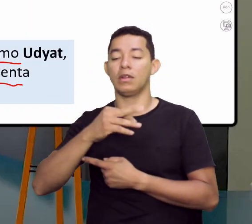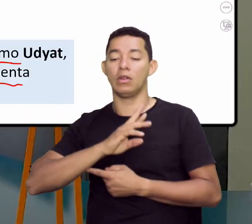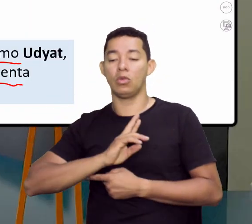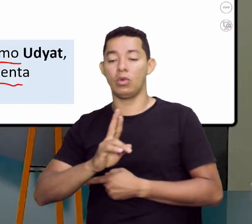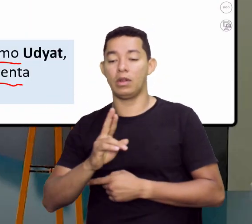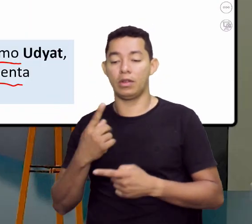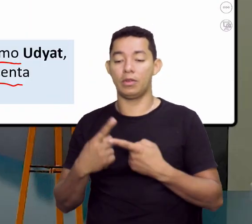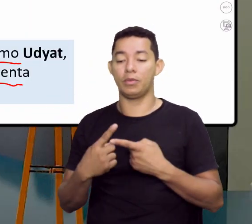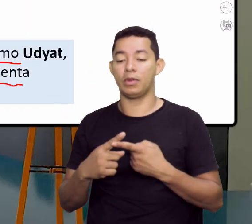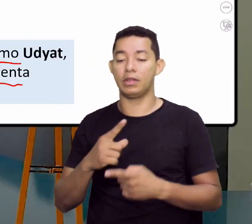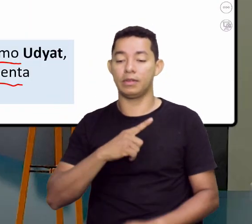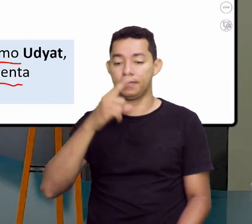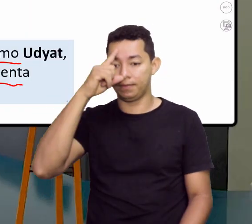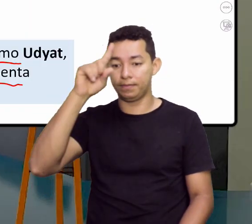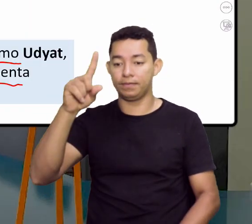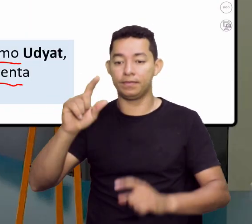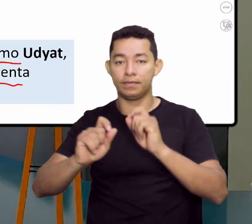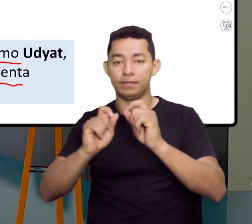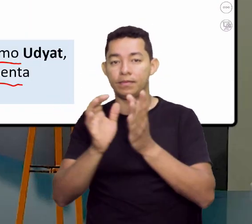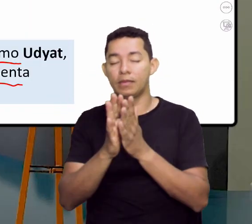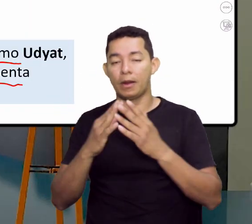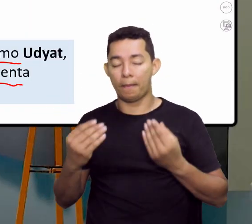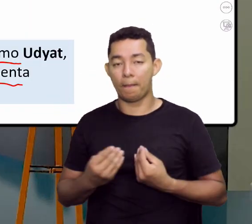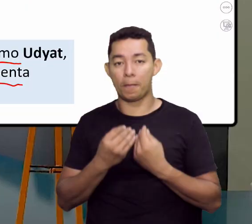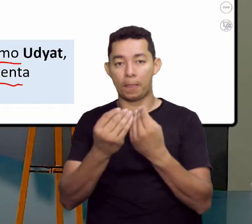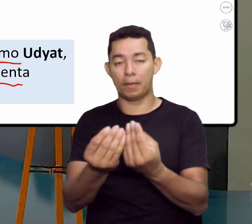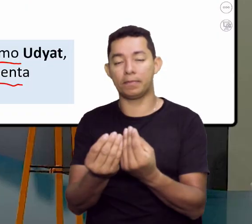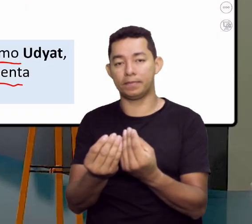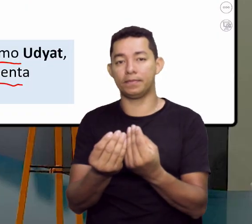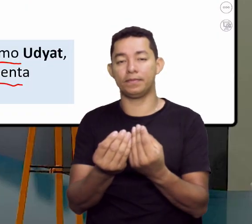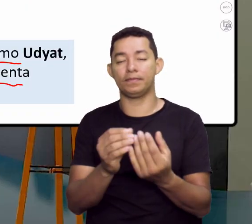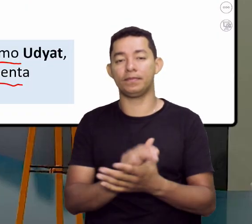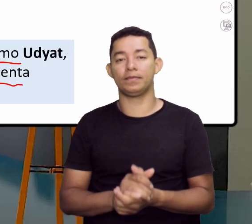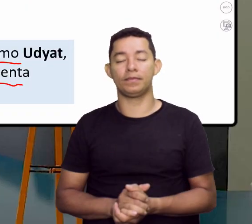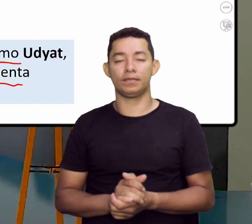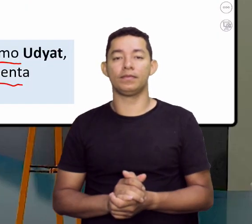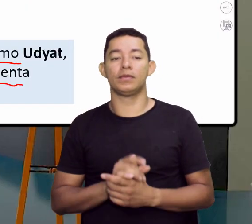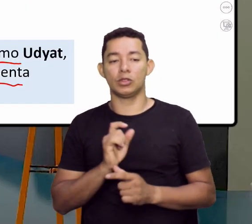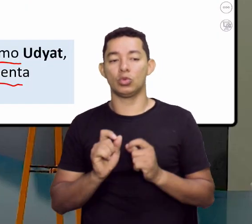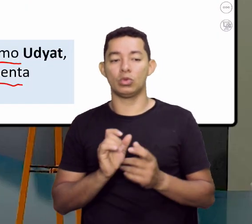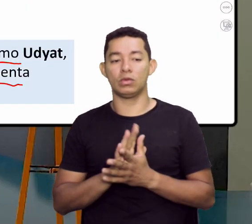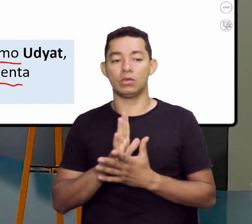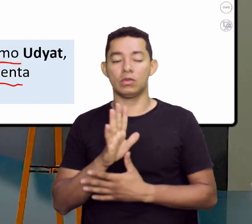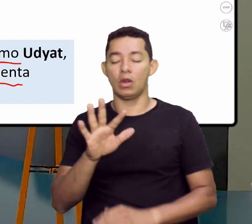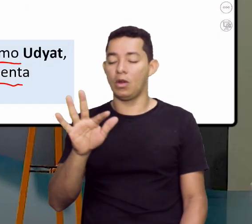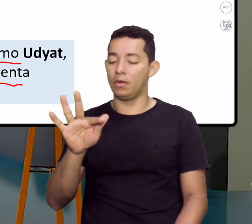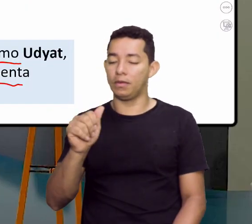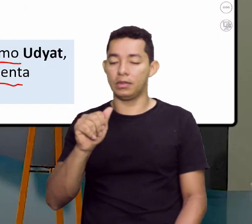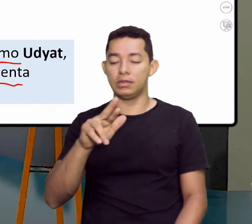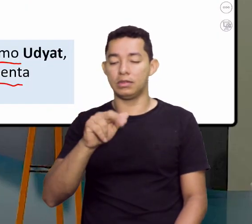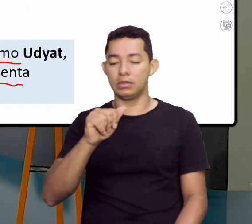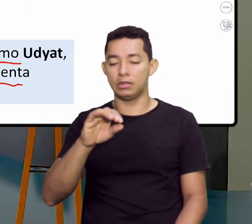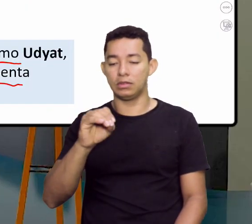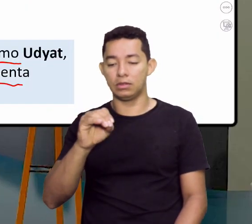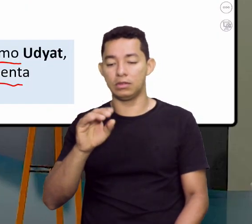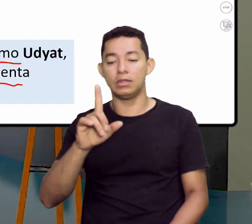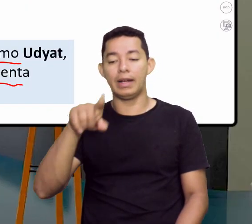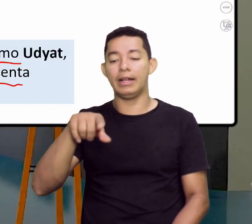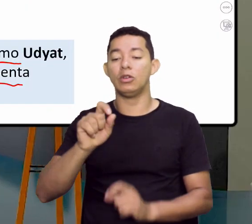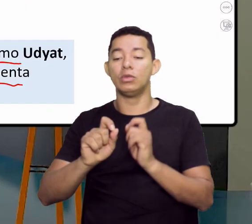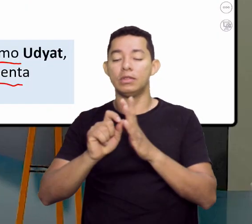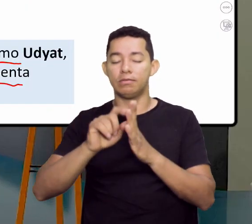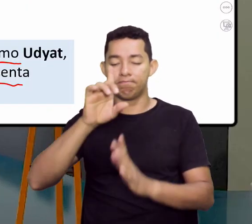passar para todos, né, os egípcios, os demais egípcios, que o faraó era um